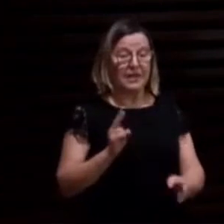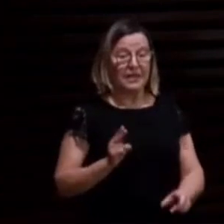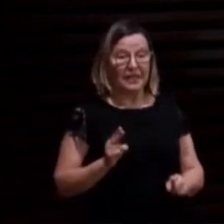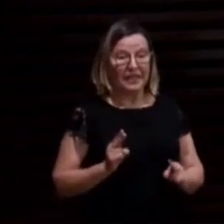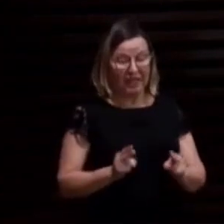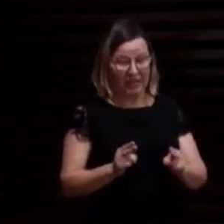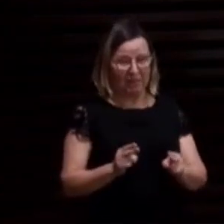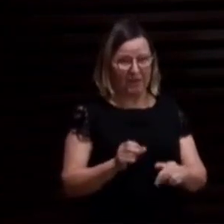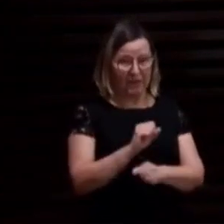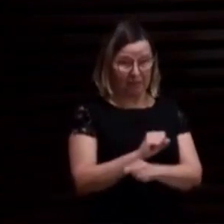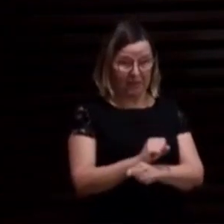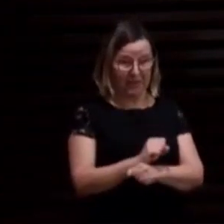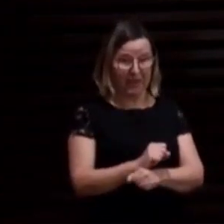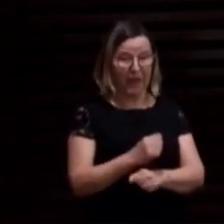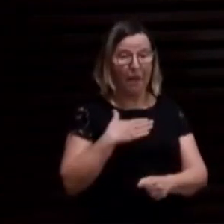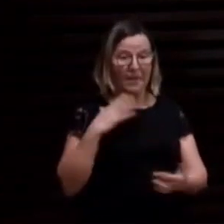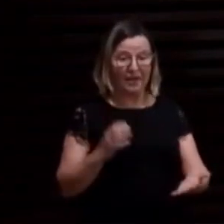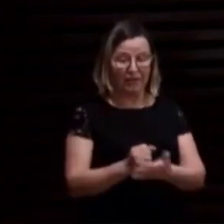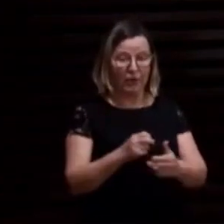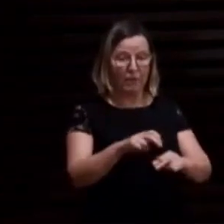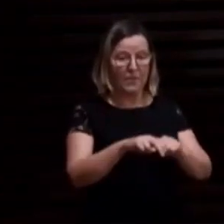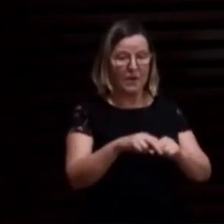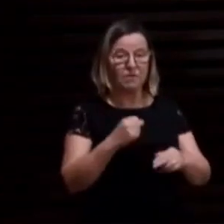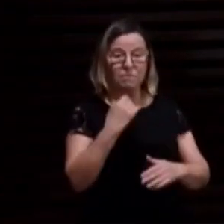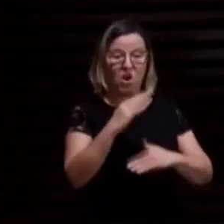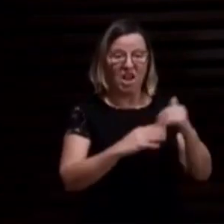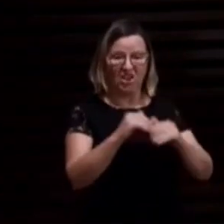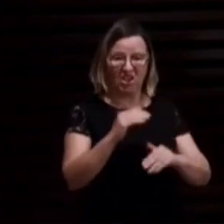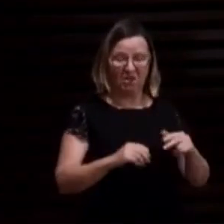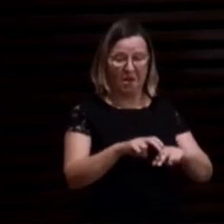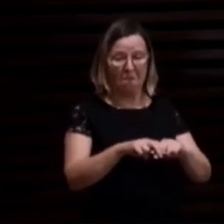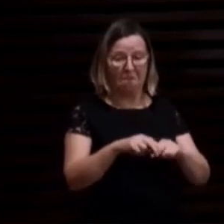salvação era pelas boas obras e pela igreja, e o senhor me deixou aqui sem chão.